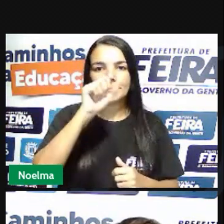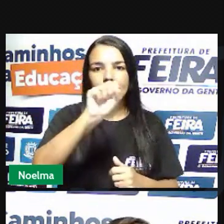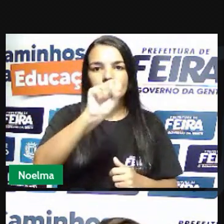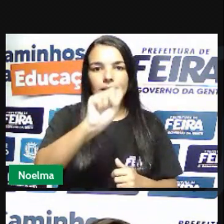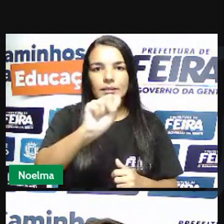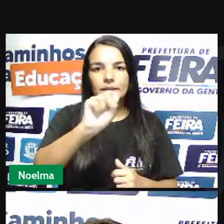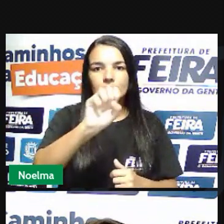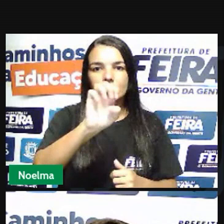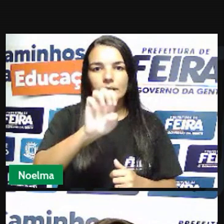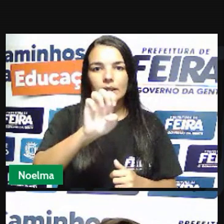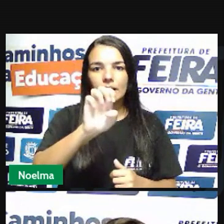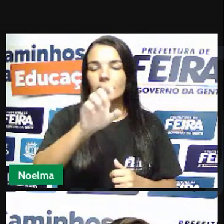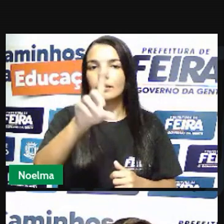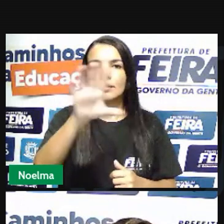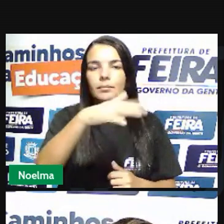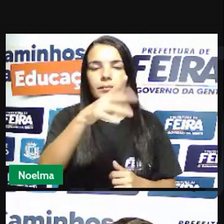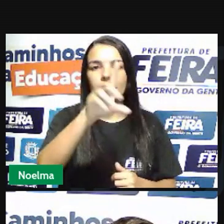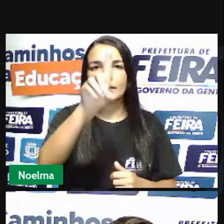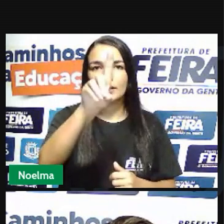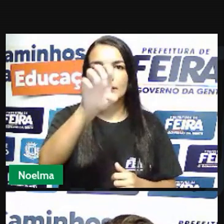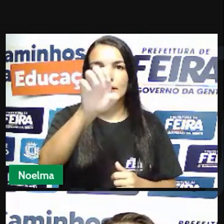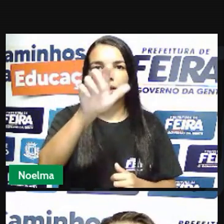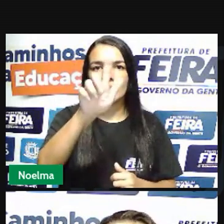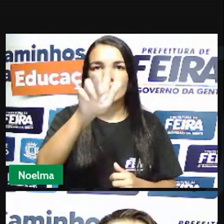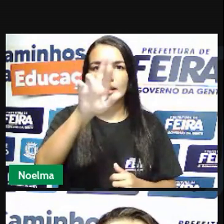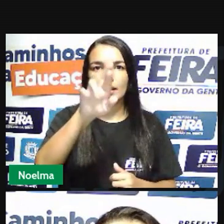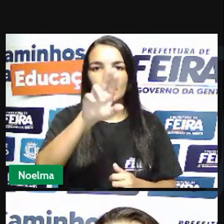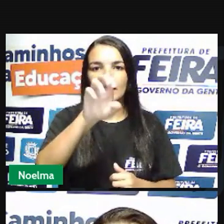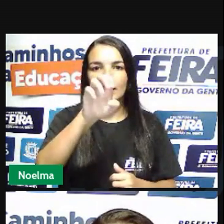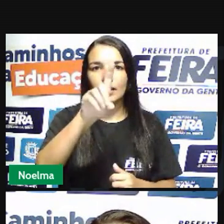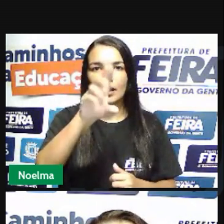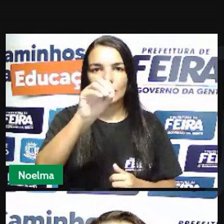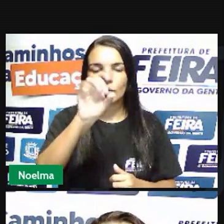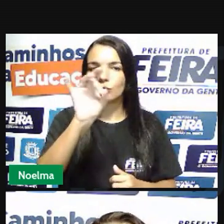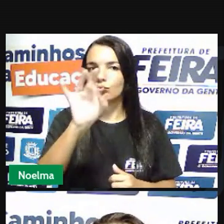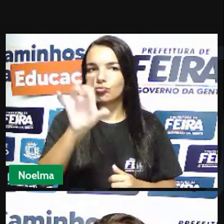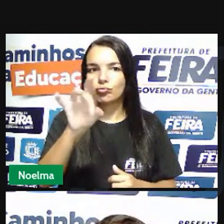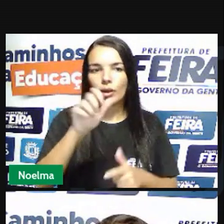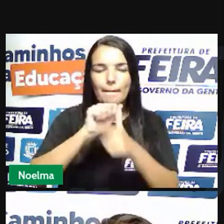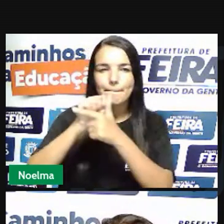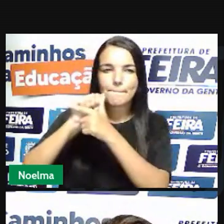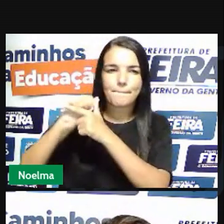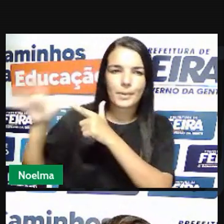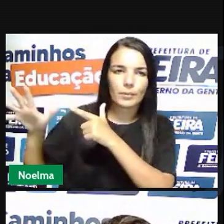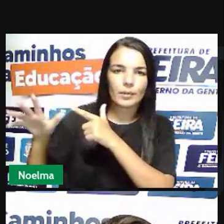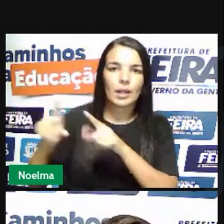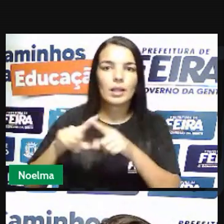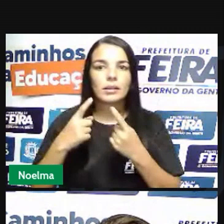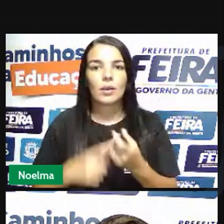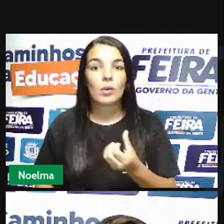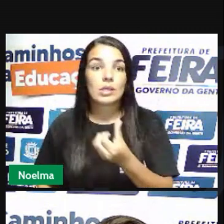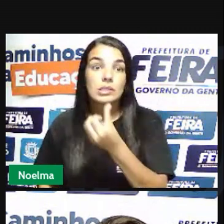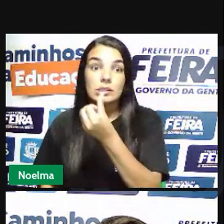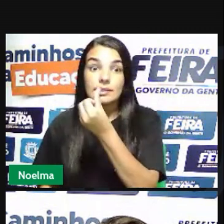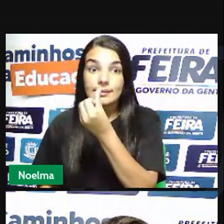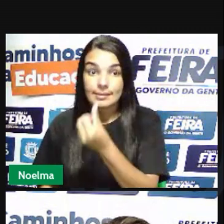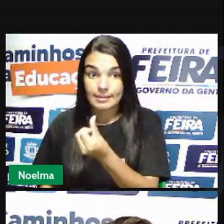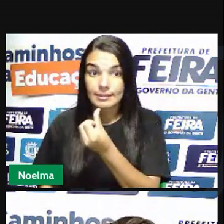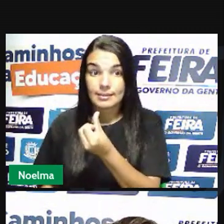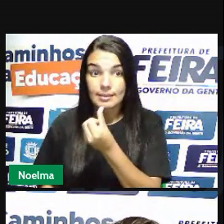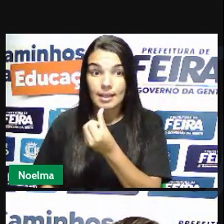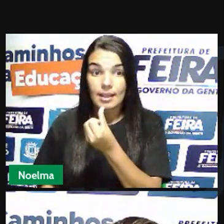ou então eram presos. E só 6 pessoas dessas 32 aí acusadas, 39 pessoas